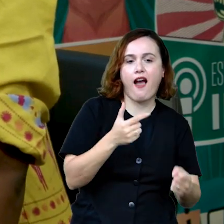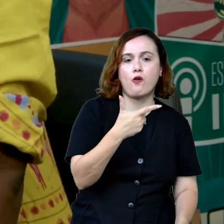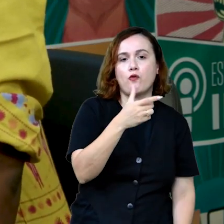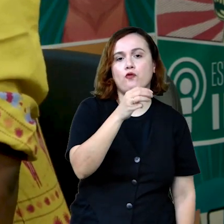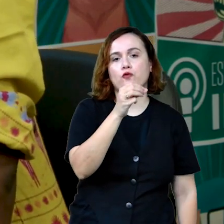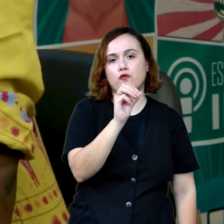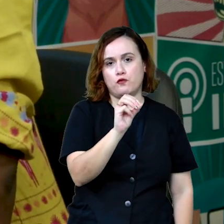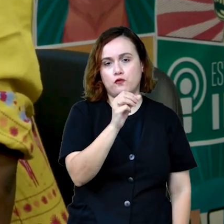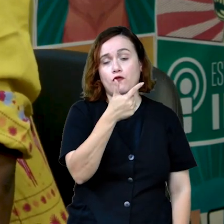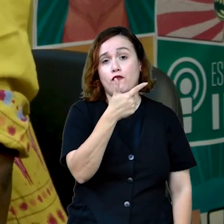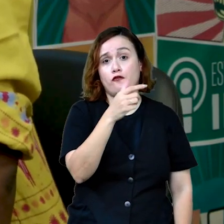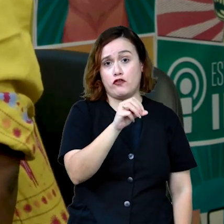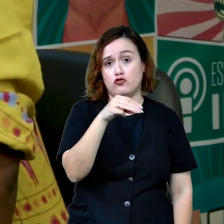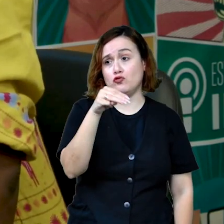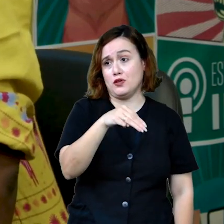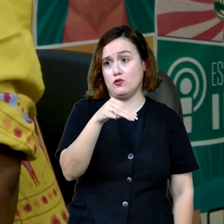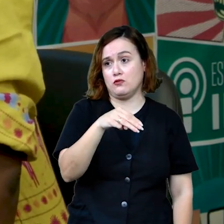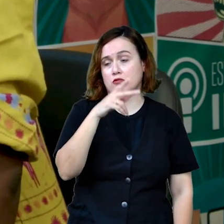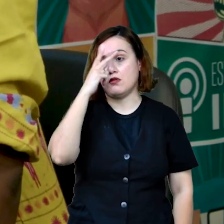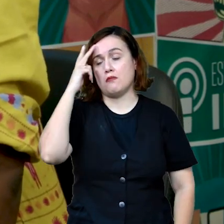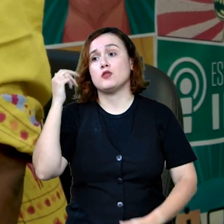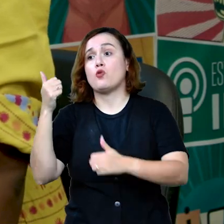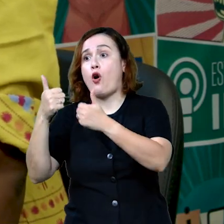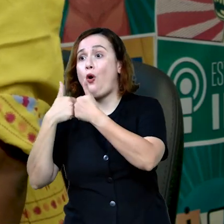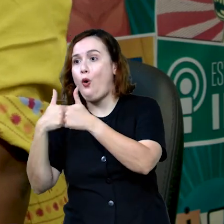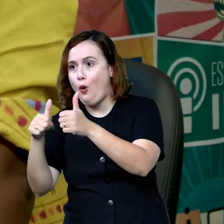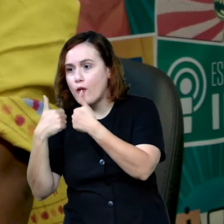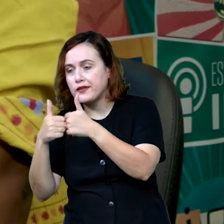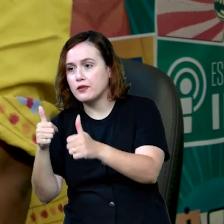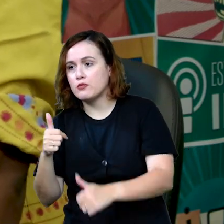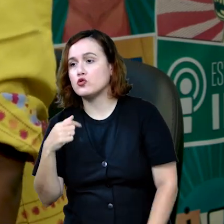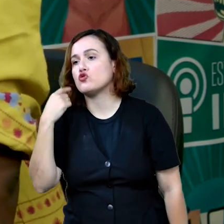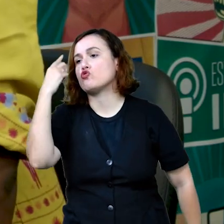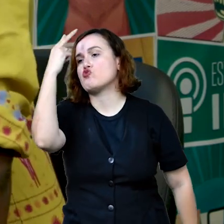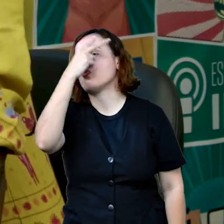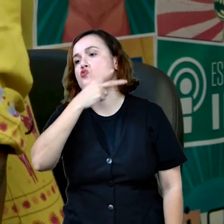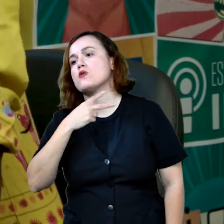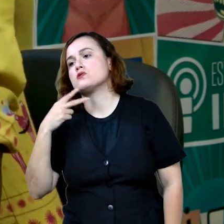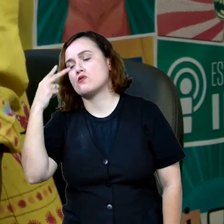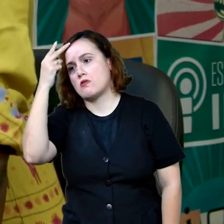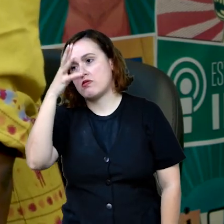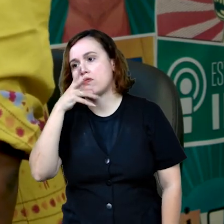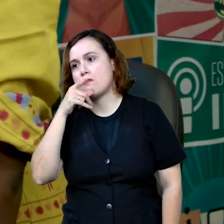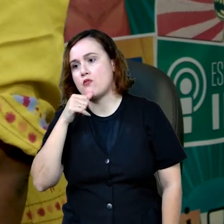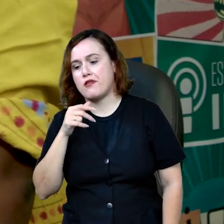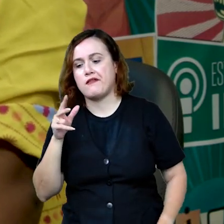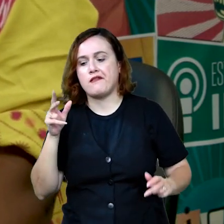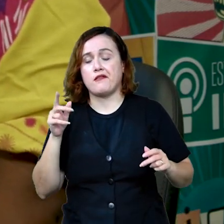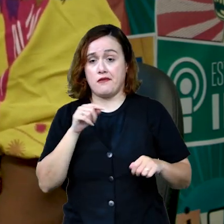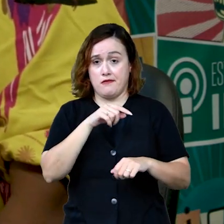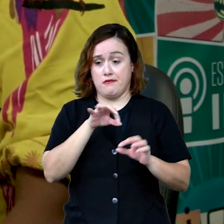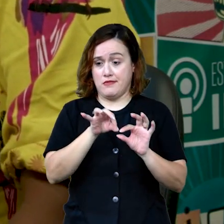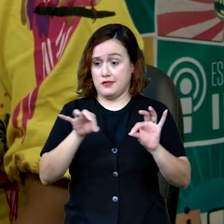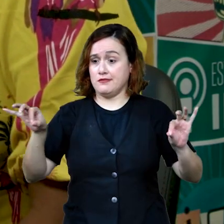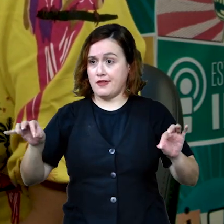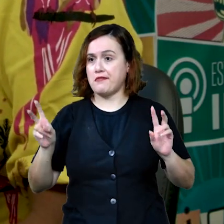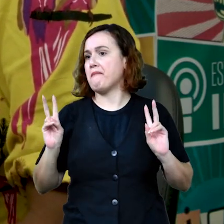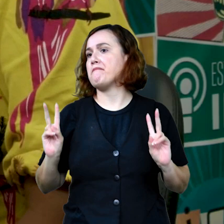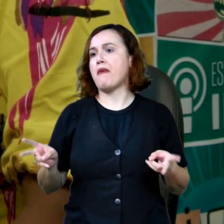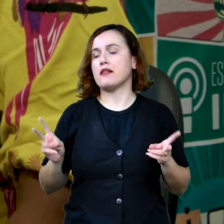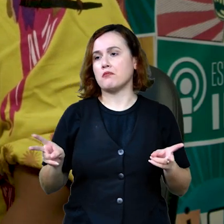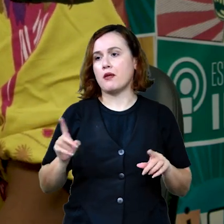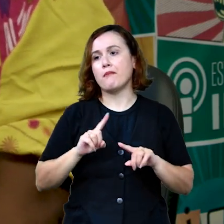20 minutos para alguém vira 2 horas para outra pessoa, assim, por causa de um carro, por causa de um ônibus. Então, a gente também tem que,